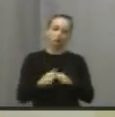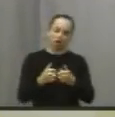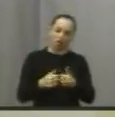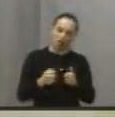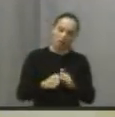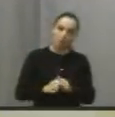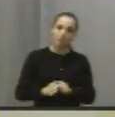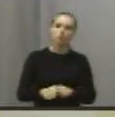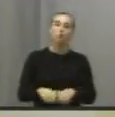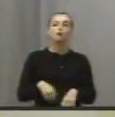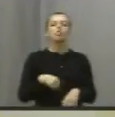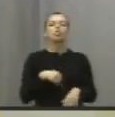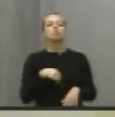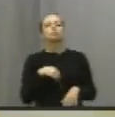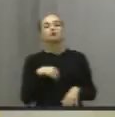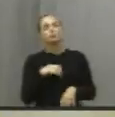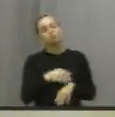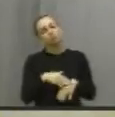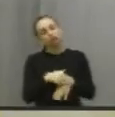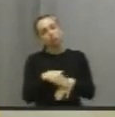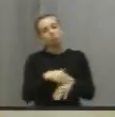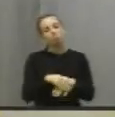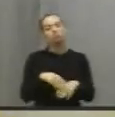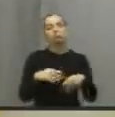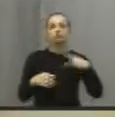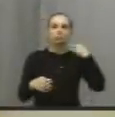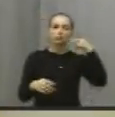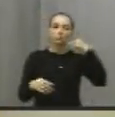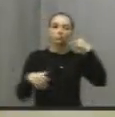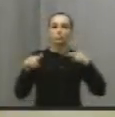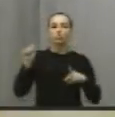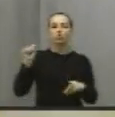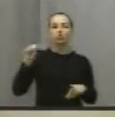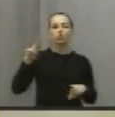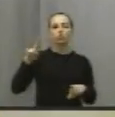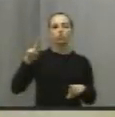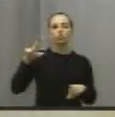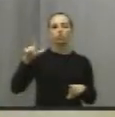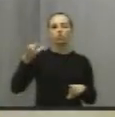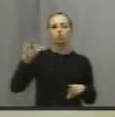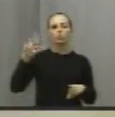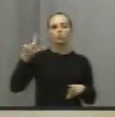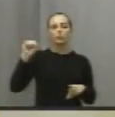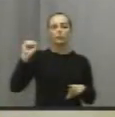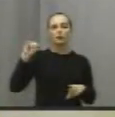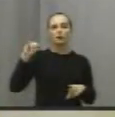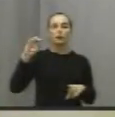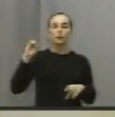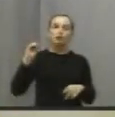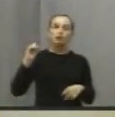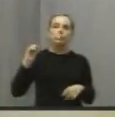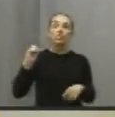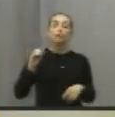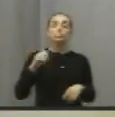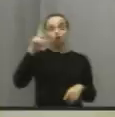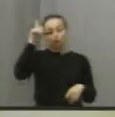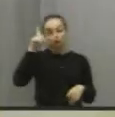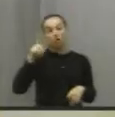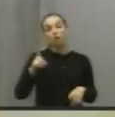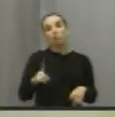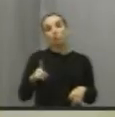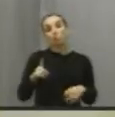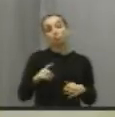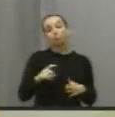conversar aqui com o vereador Aloysio, é importante, vai na empresa da CTA, ouve o lado da diretoria, mas eu acho que a gente pode ir